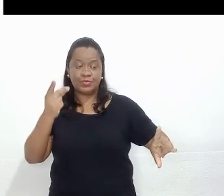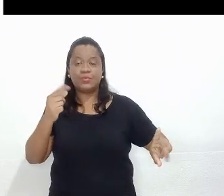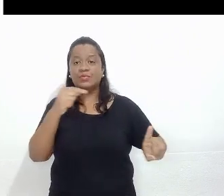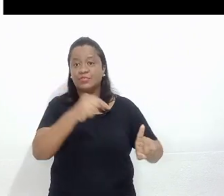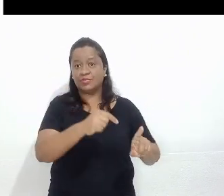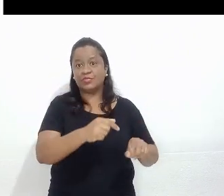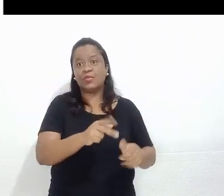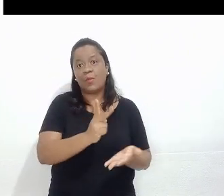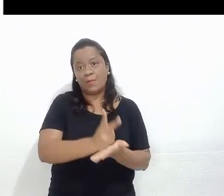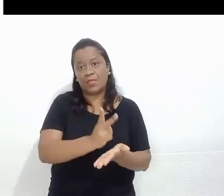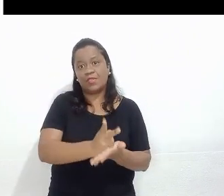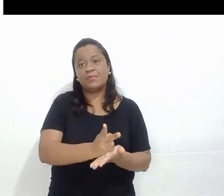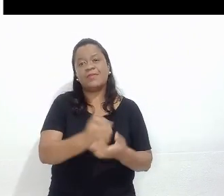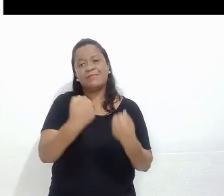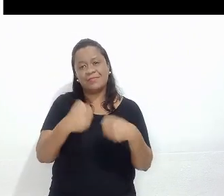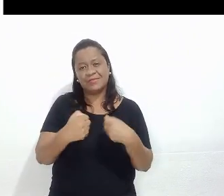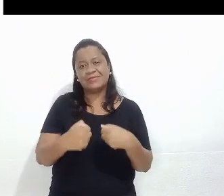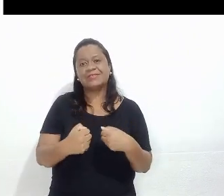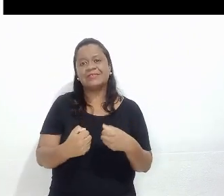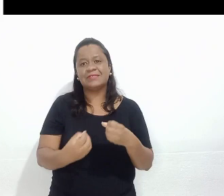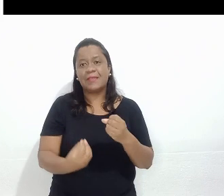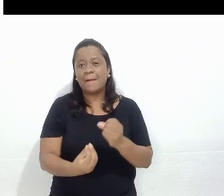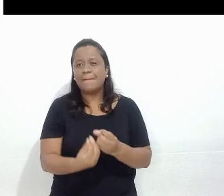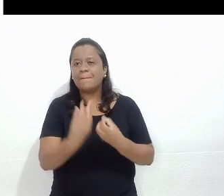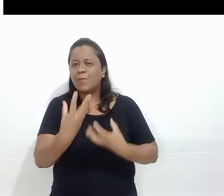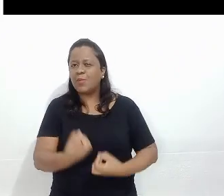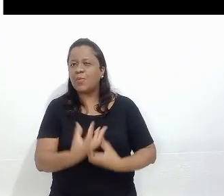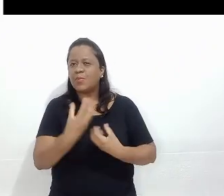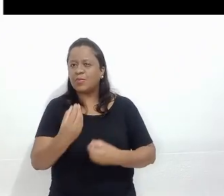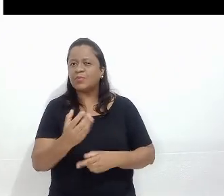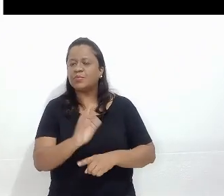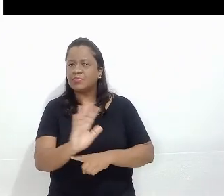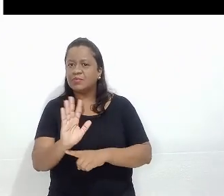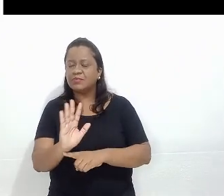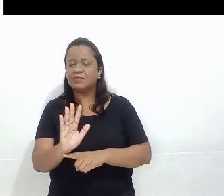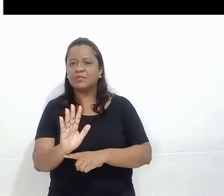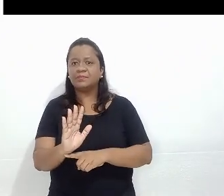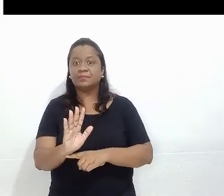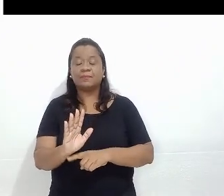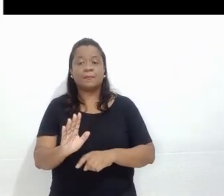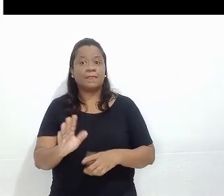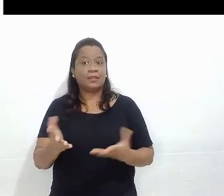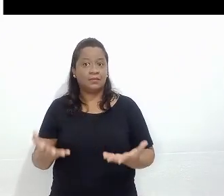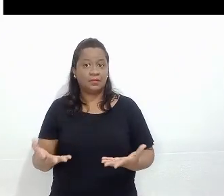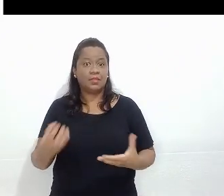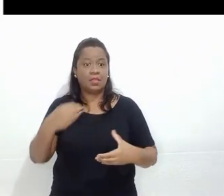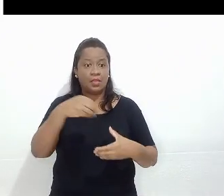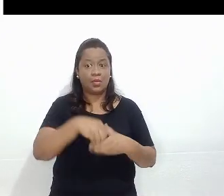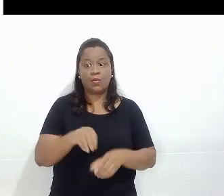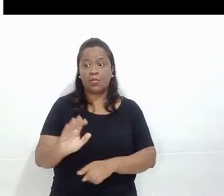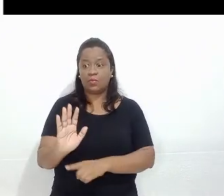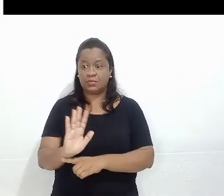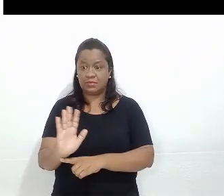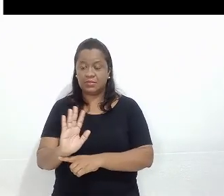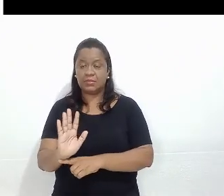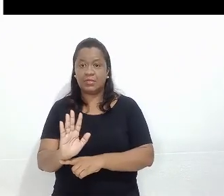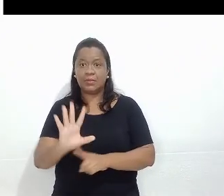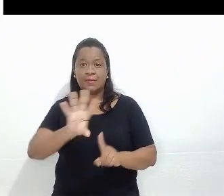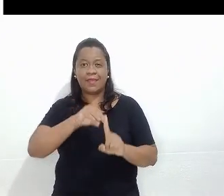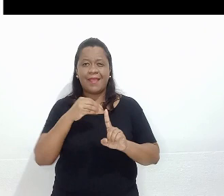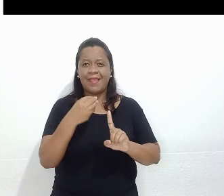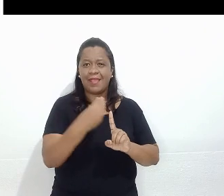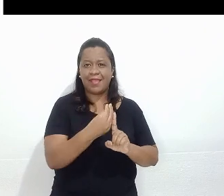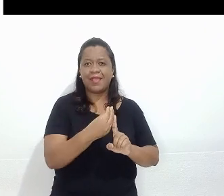necessárias para fazer o filme, né? E fiquei pensando como o cinema é uma arte empreendedora, né? Porque